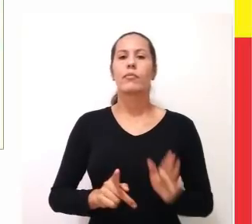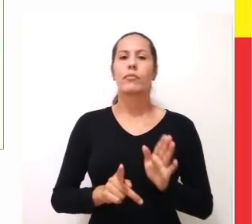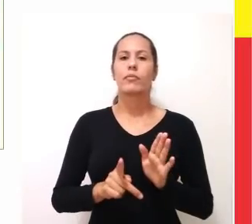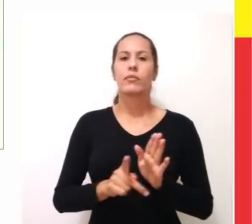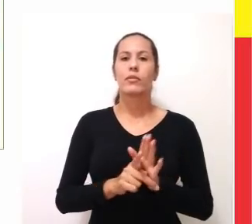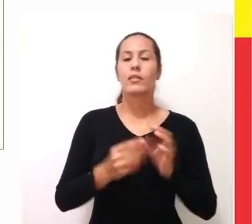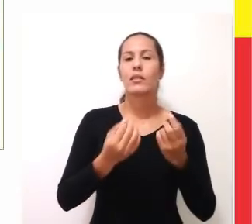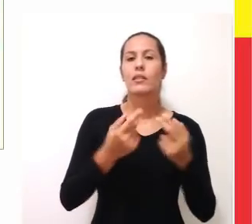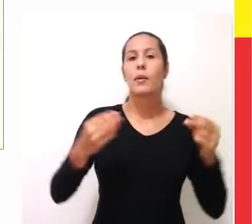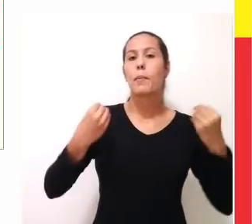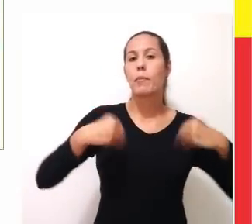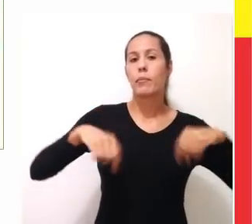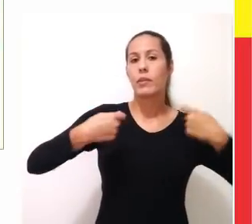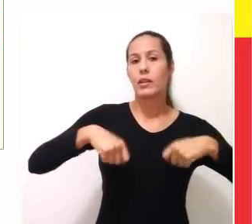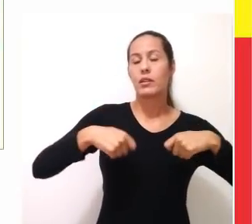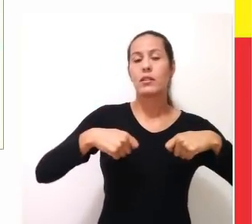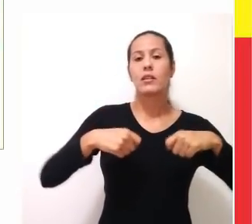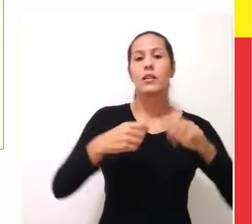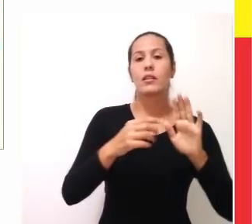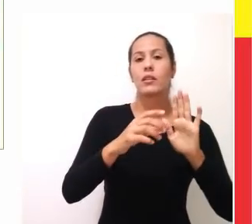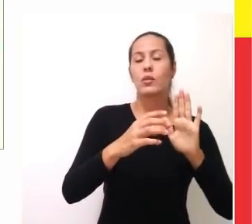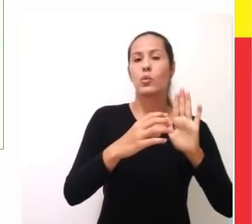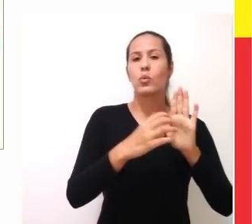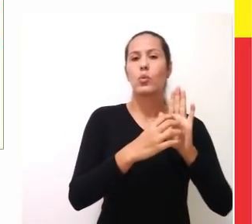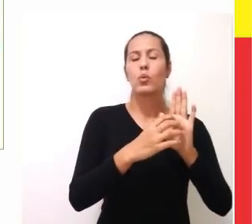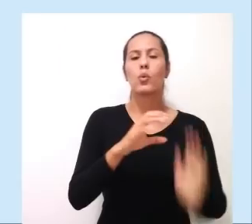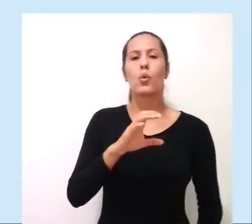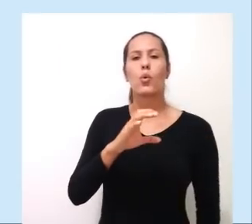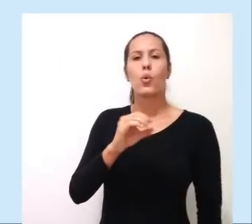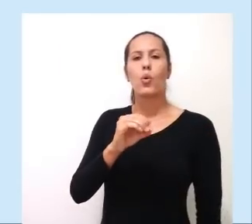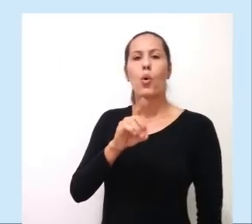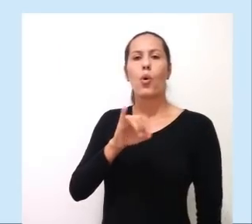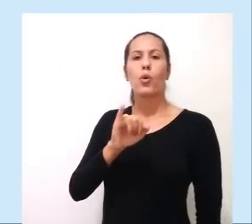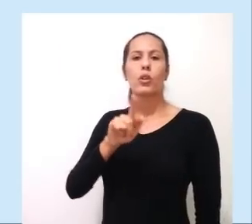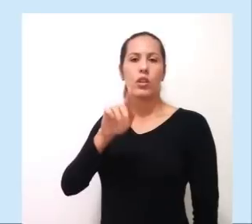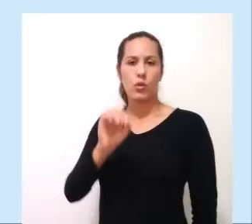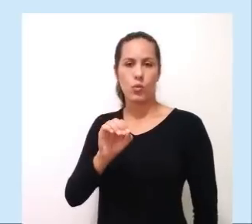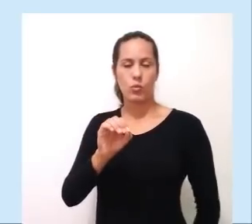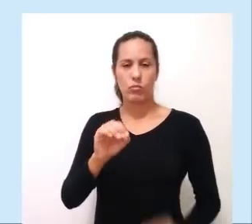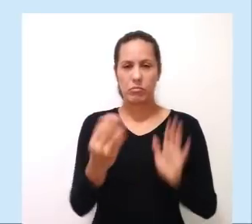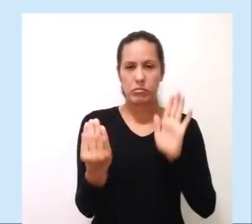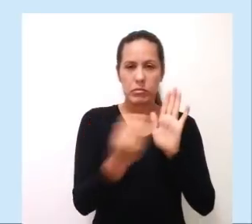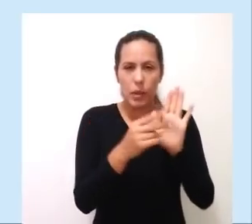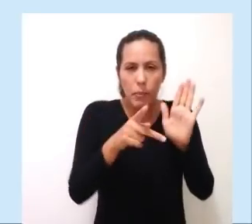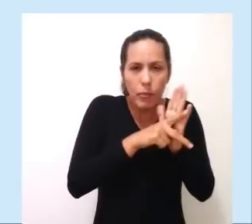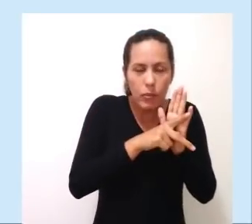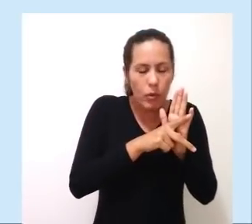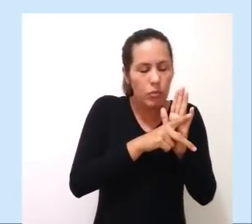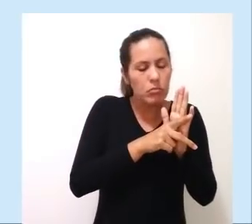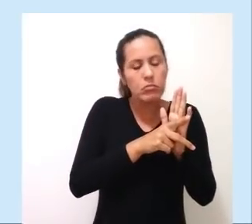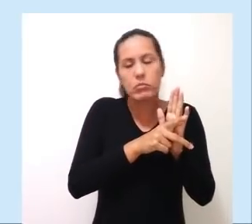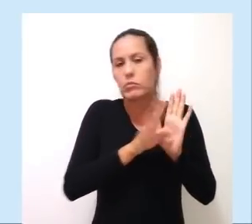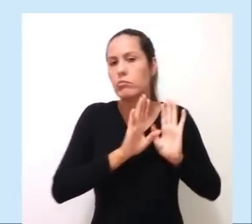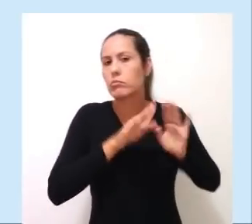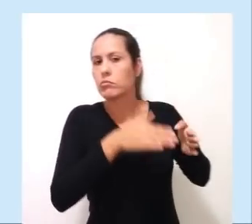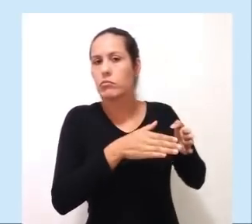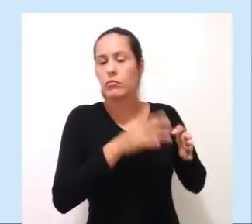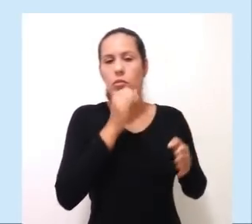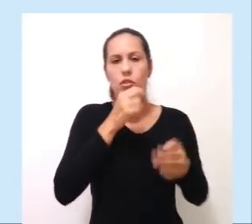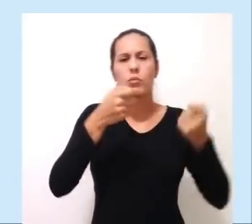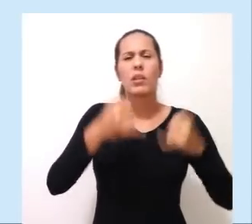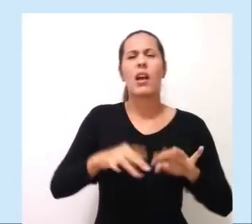simplificada e código linguístico restrito. Prestem bem atenção. Quando eu falo a gramática do texto jornalístico, eu